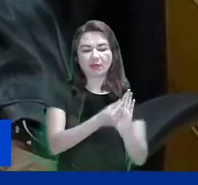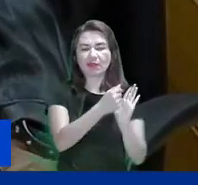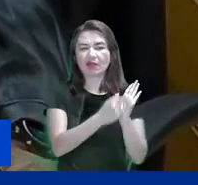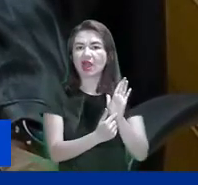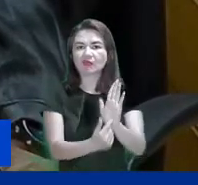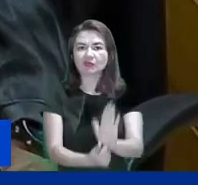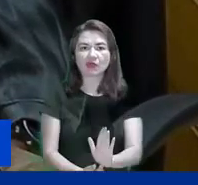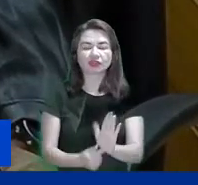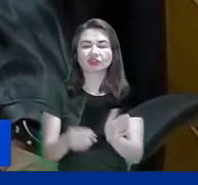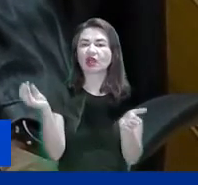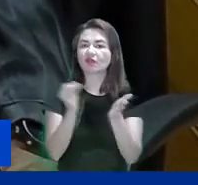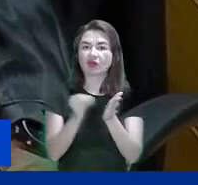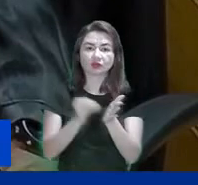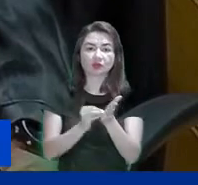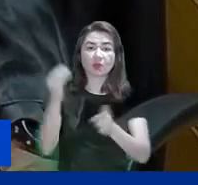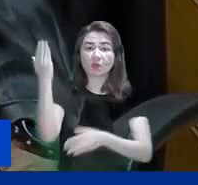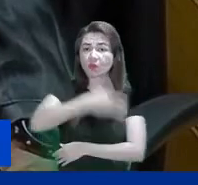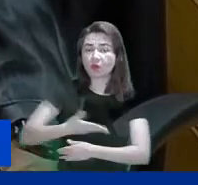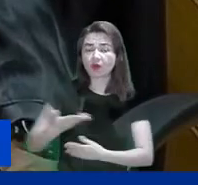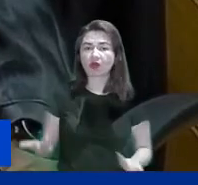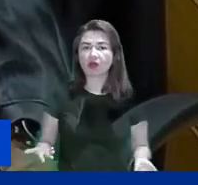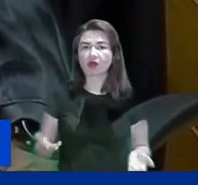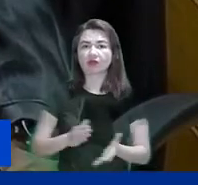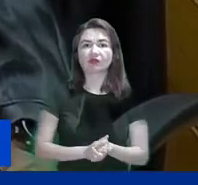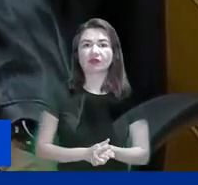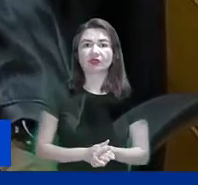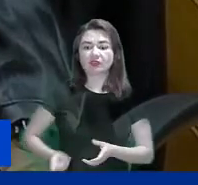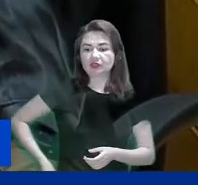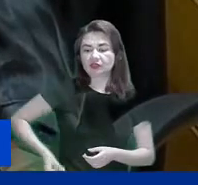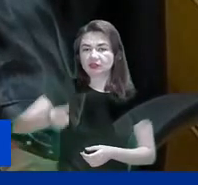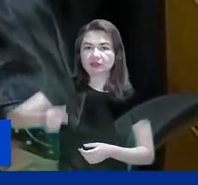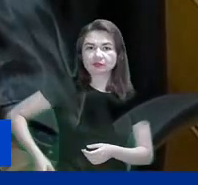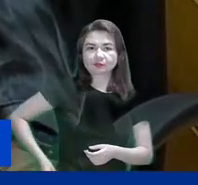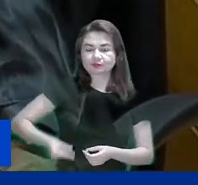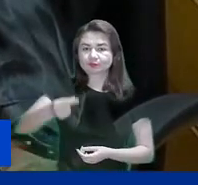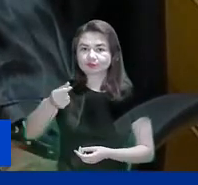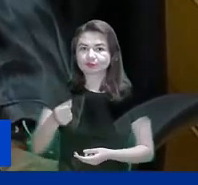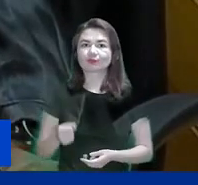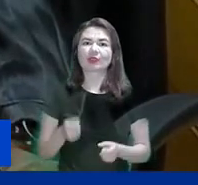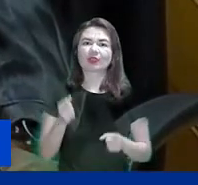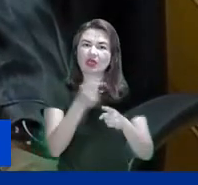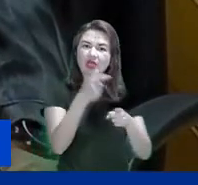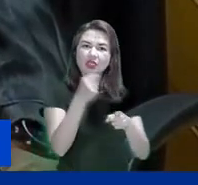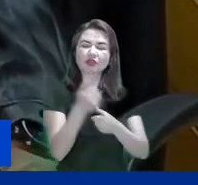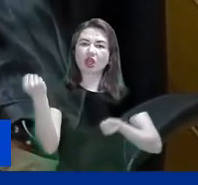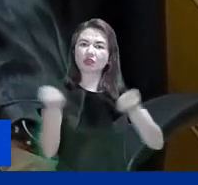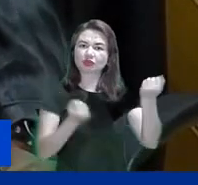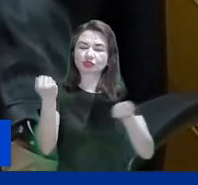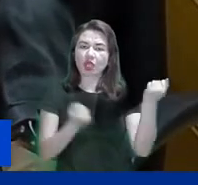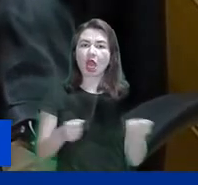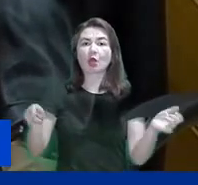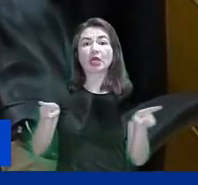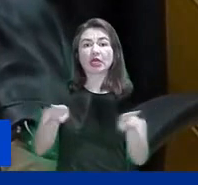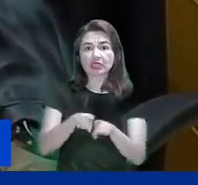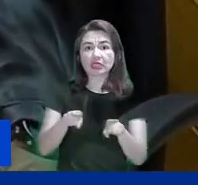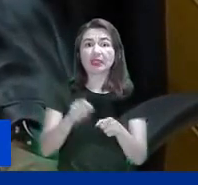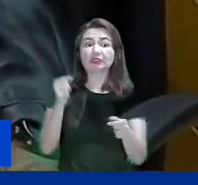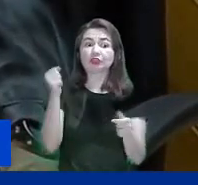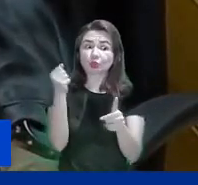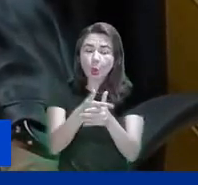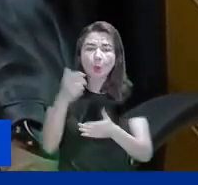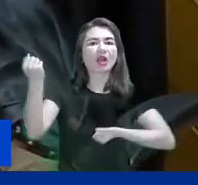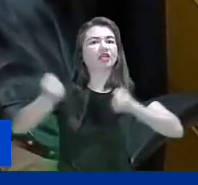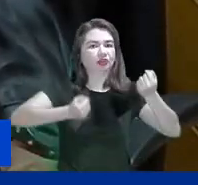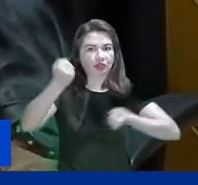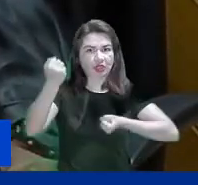destes serviços, despesas com locação de veículos e ausência de documentos de propriedade de veículos, despesas com